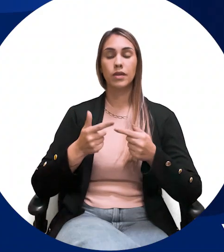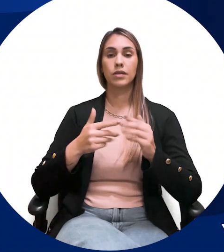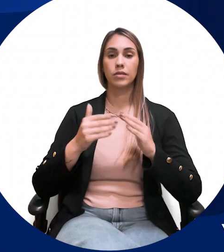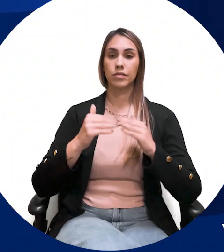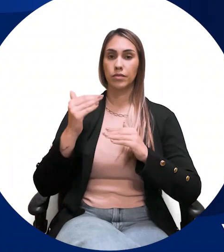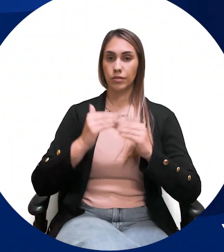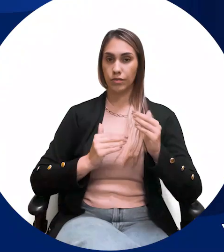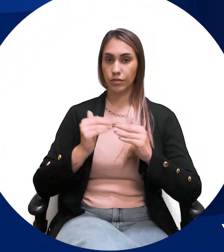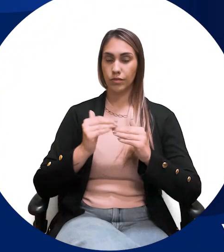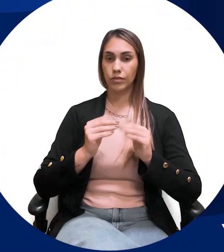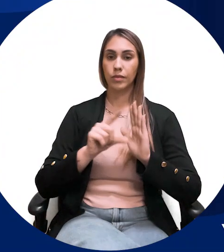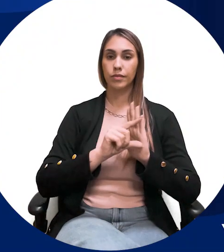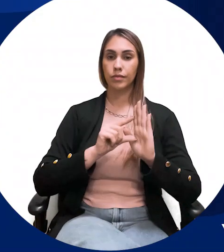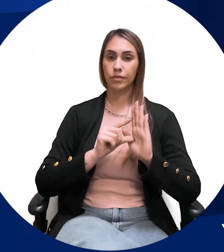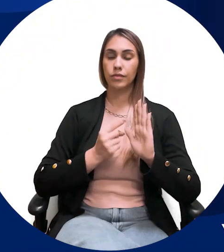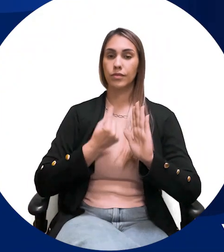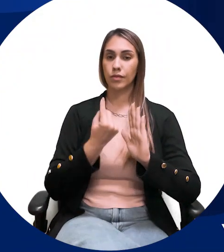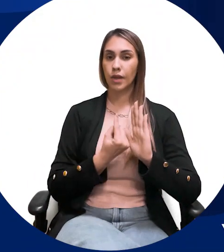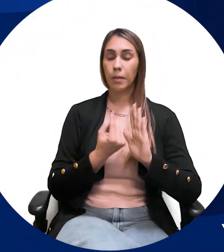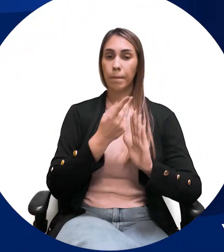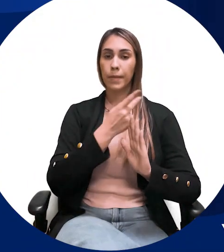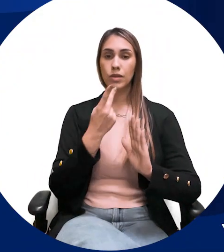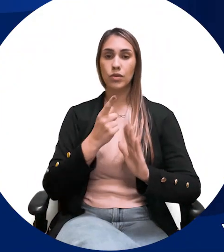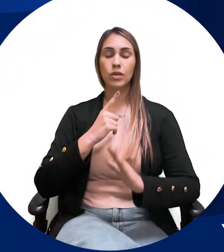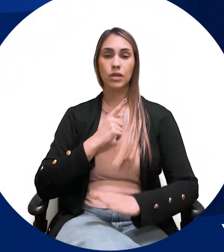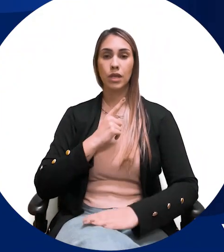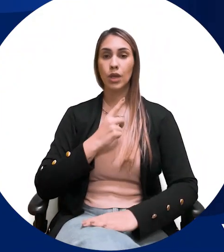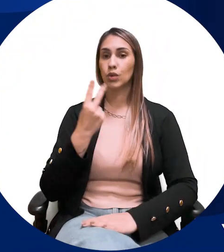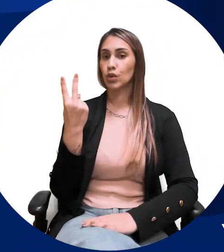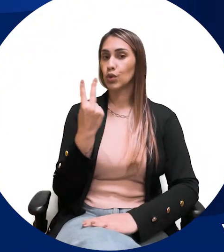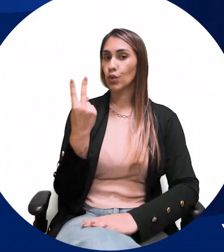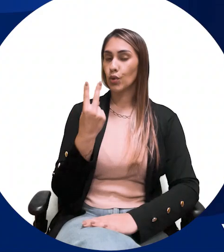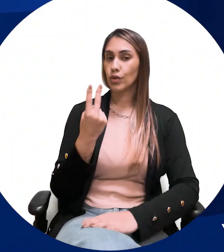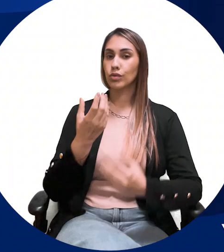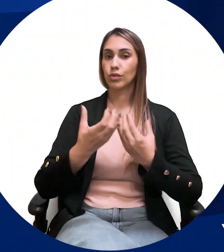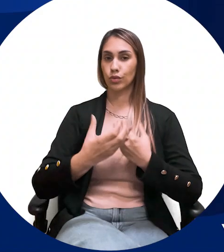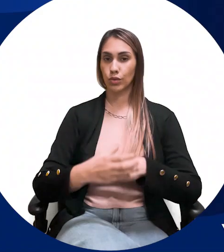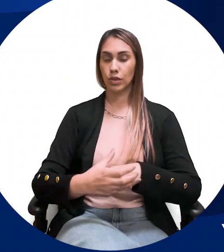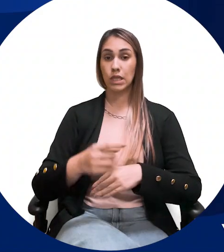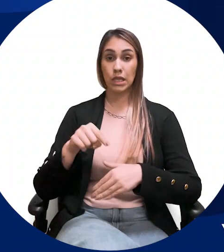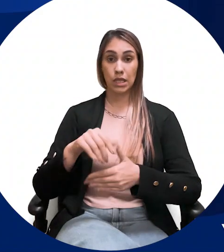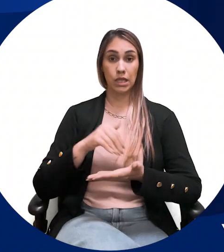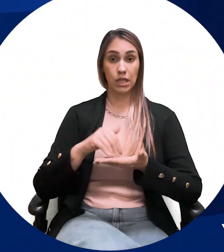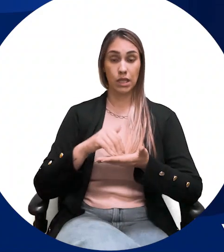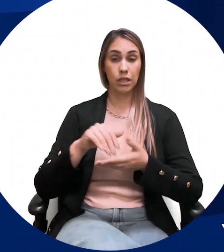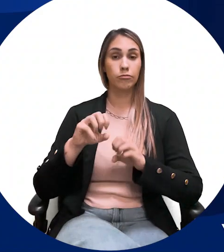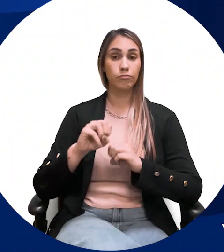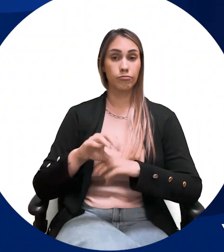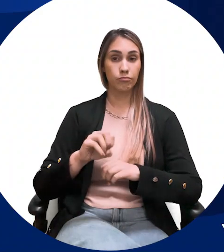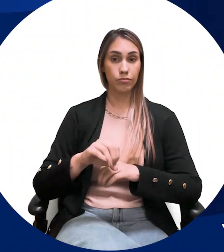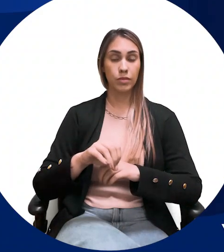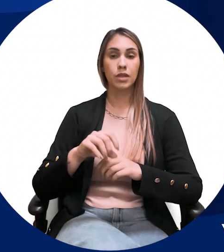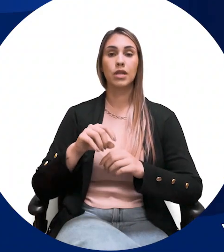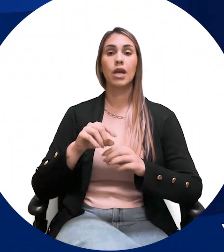em qualificação profissional. Parágrafo único. O servidor que possuir 2 vínculos estáveis nesta